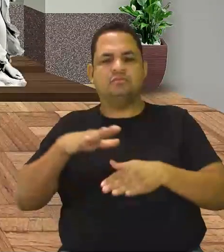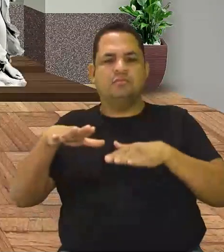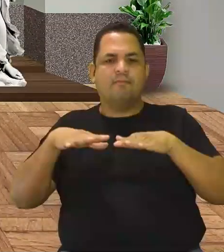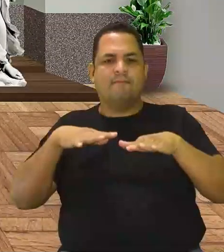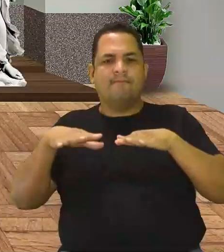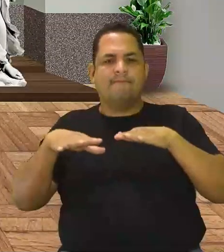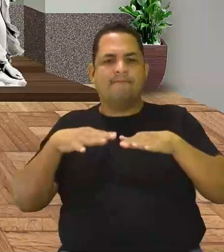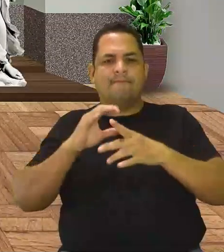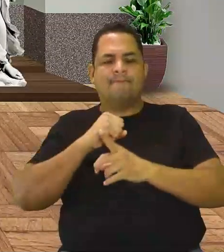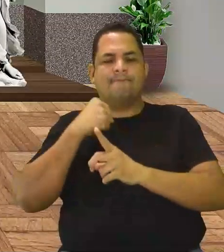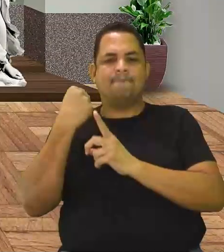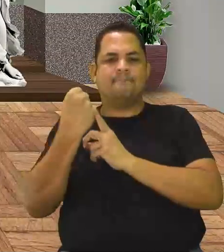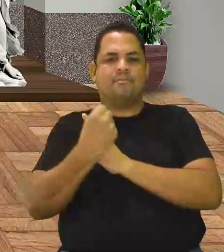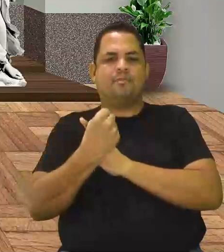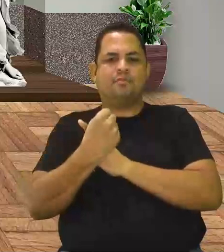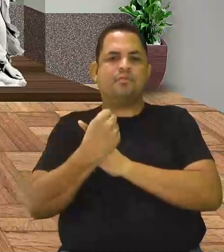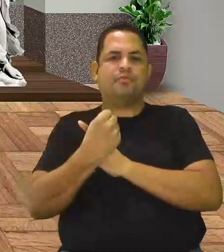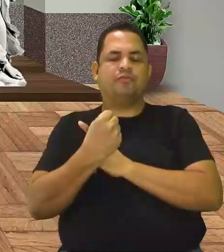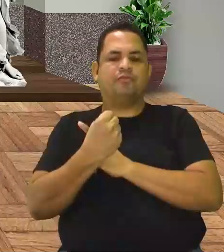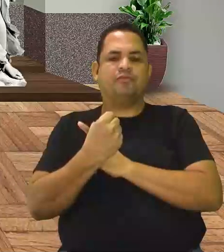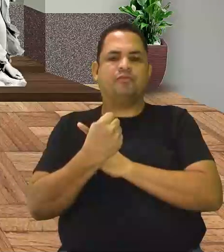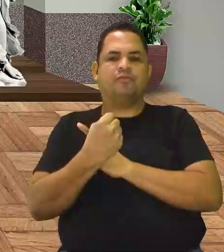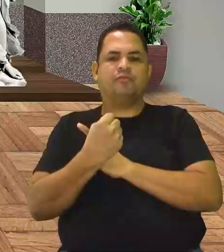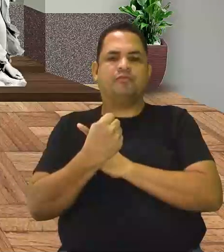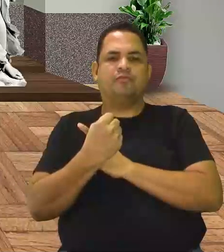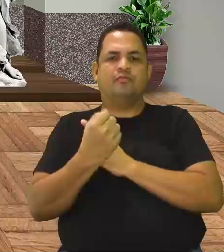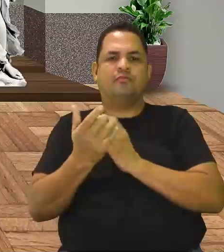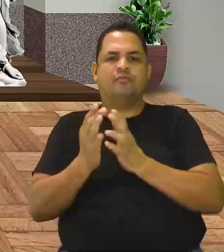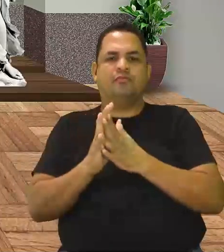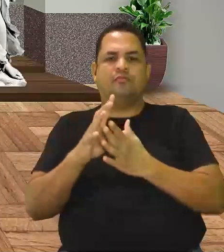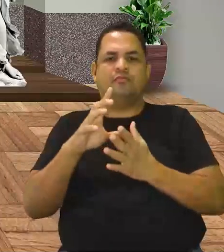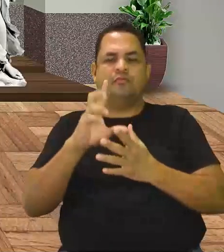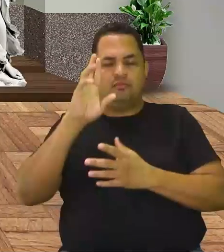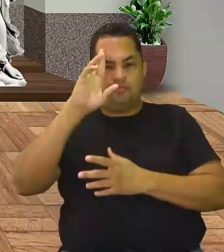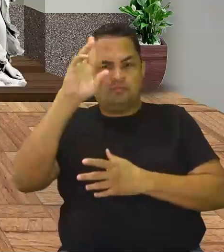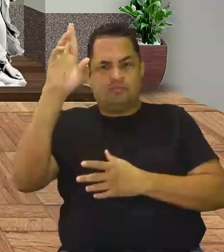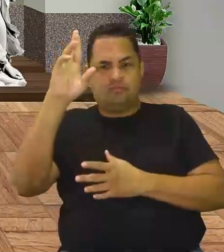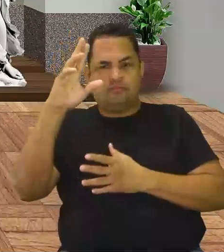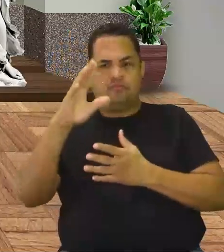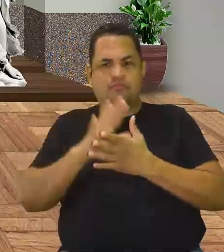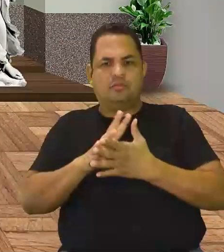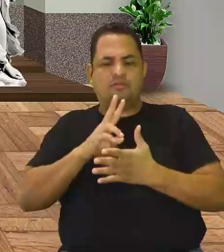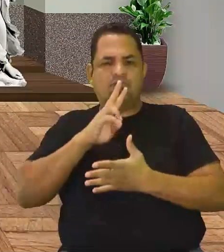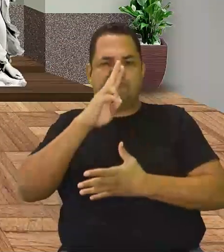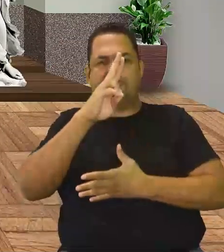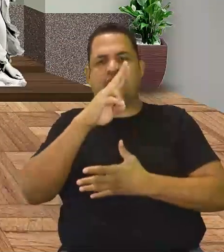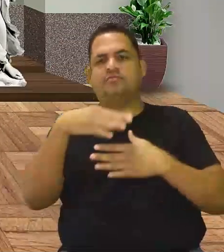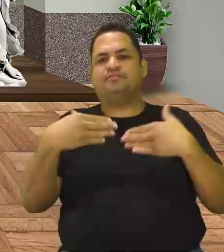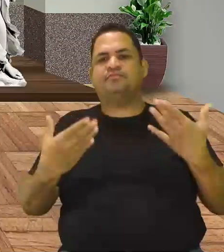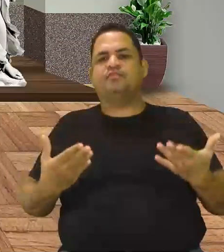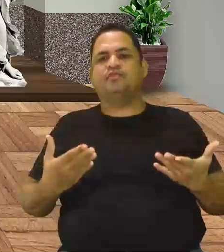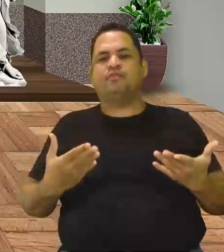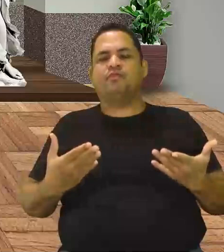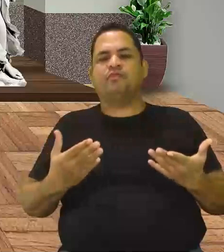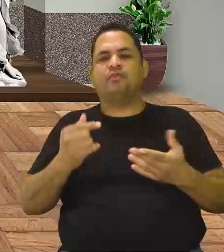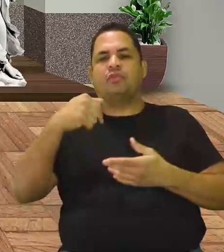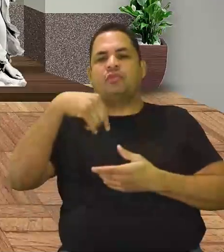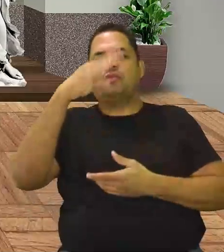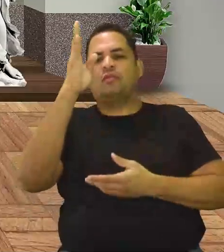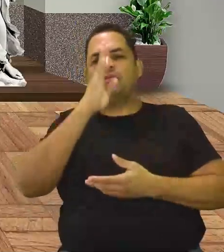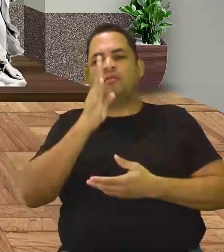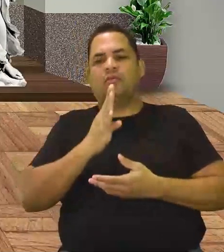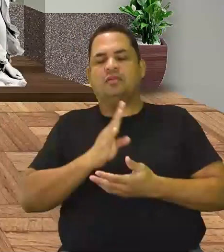movimento socialista que ele vai ter uma liderança muito grande aqui dentro do